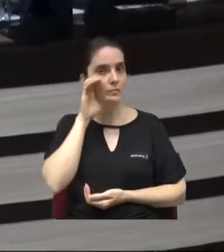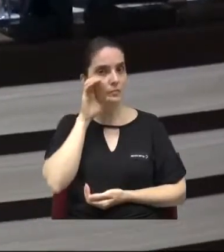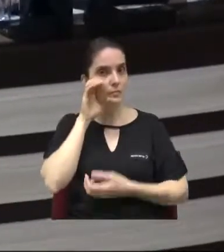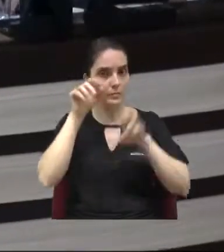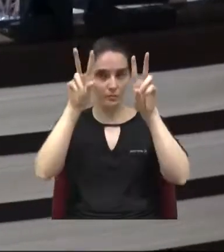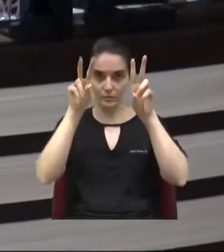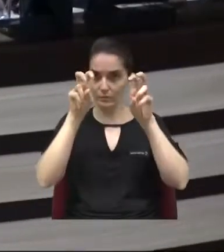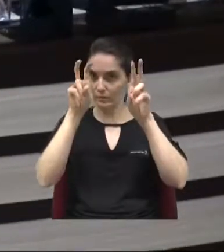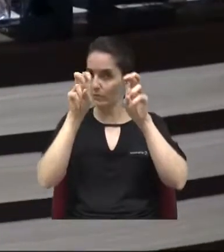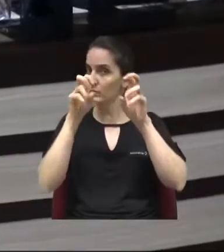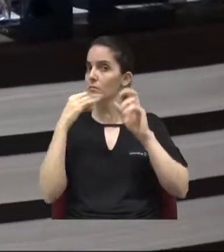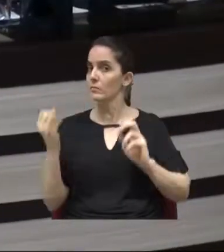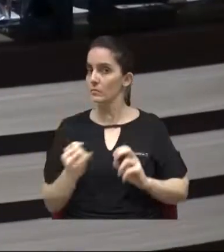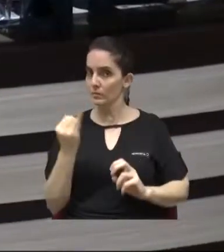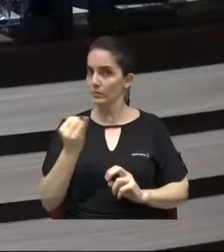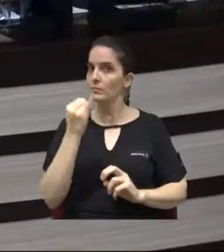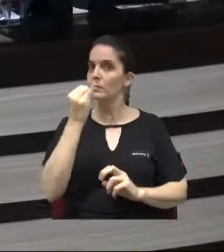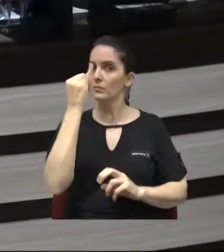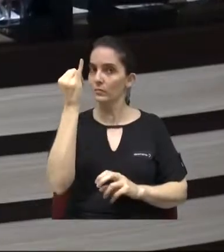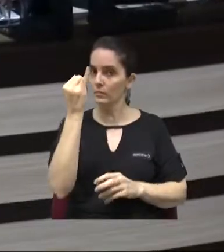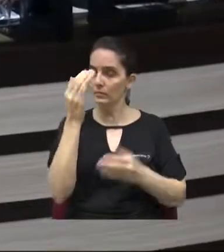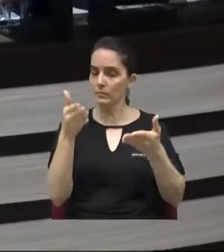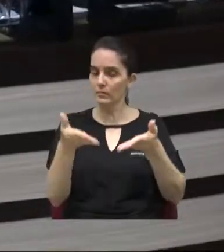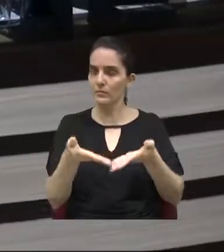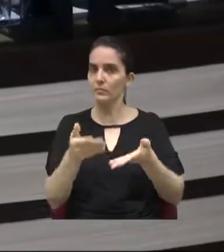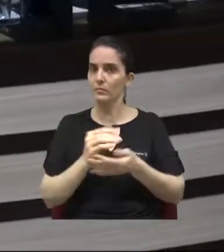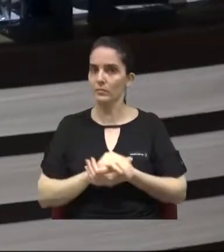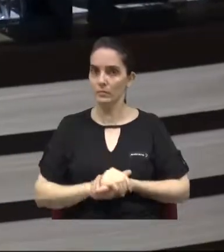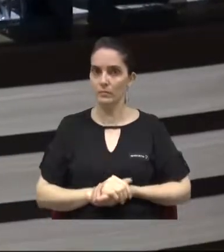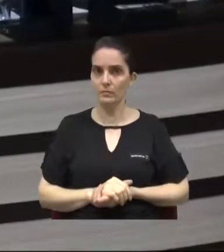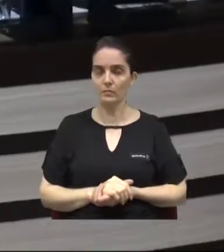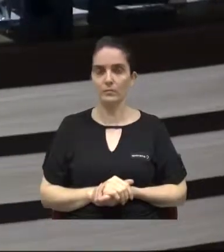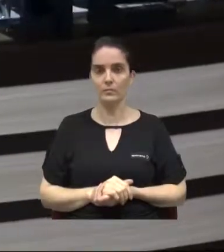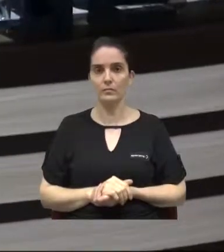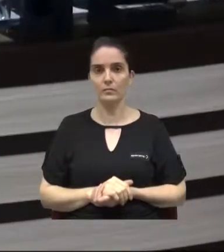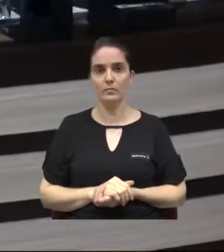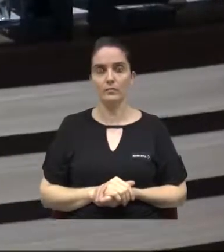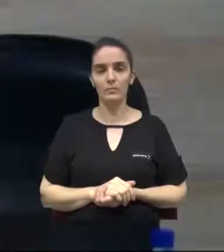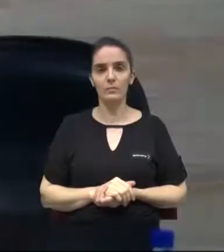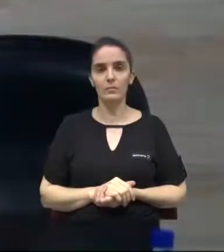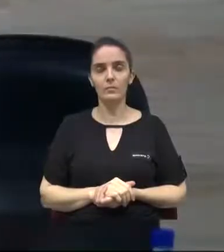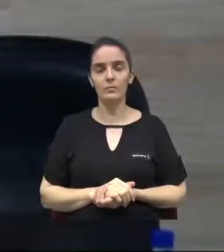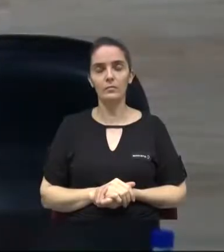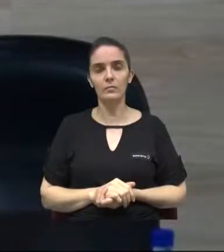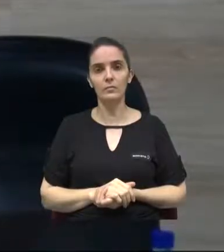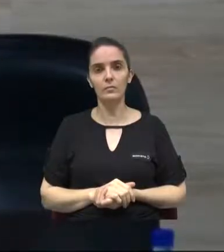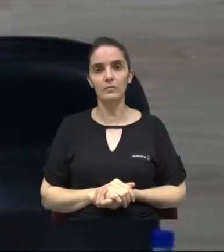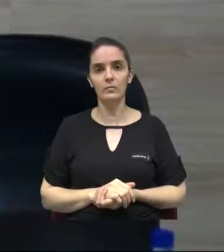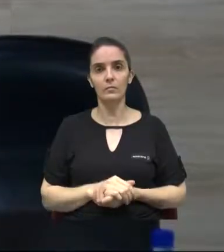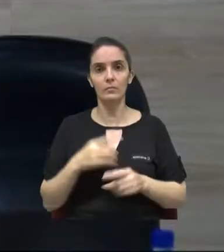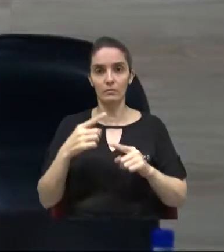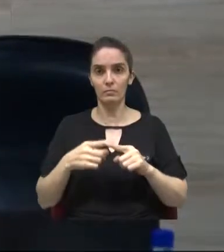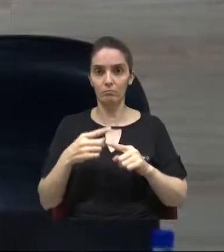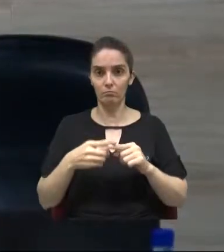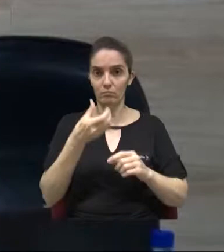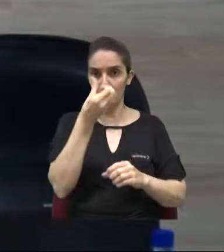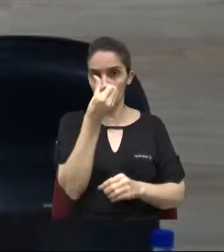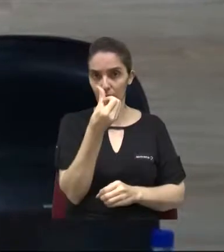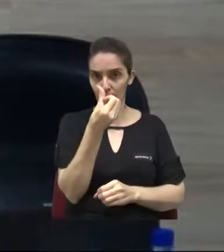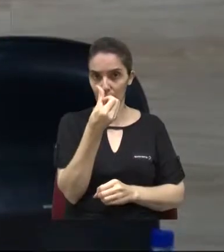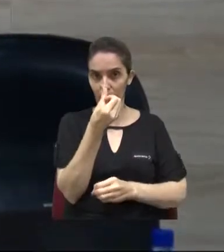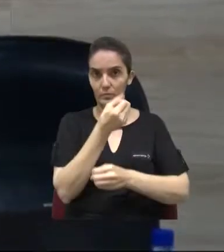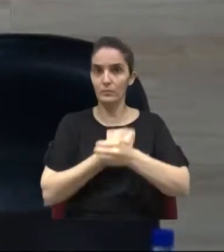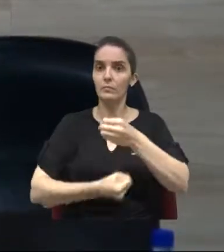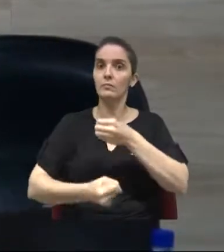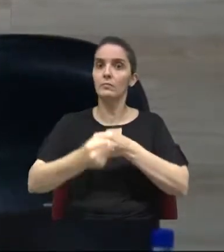assunto extremamente importante a essa casa, que durante esses 6 anos também me